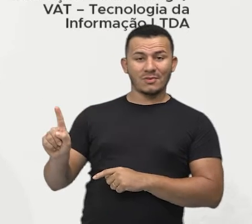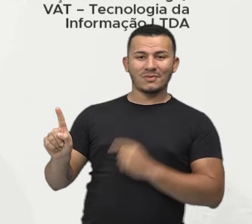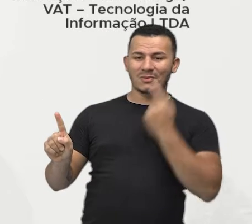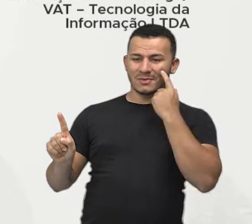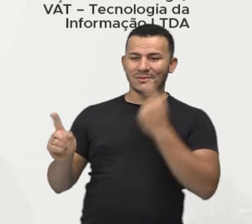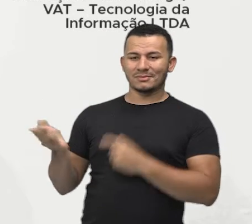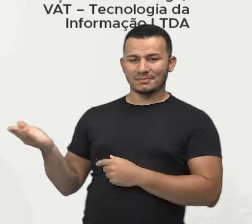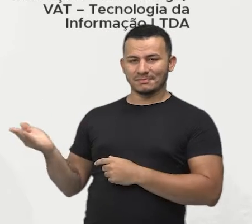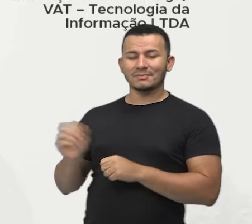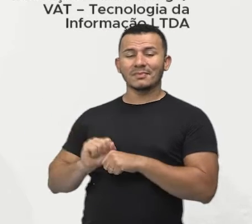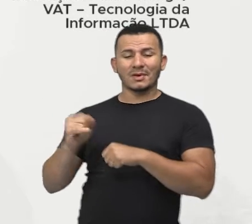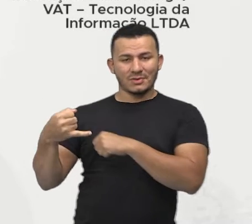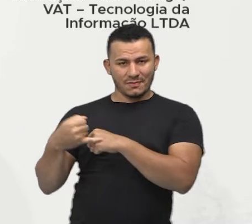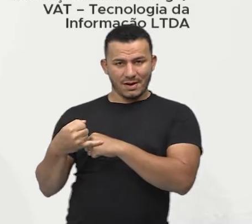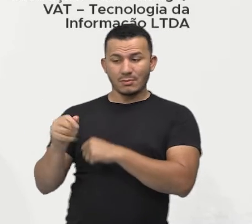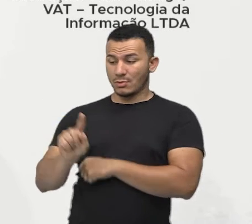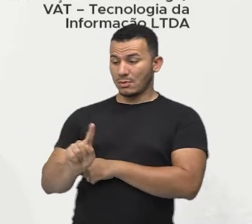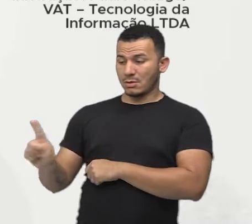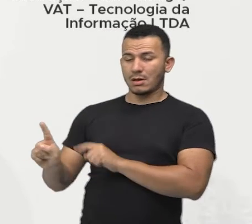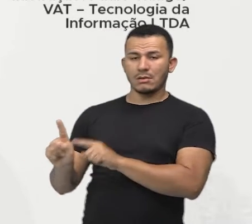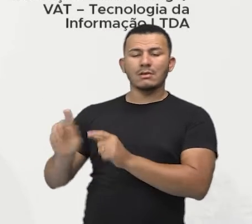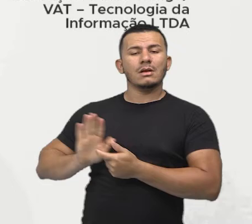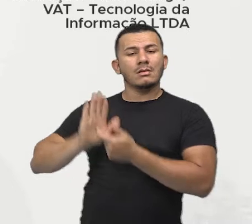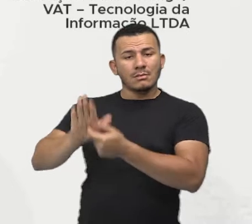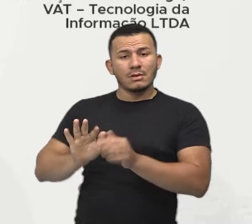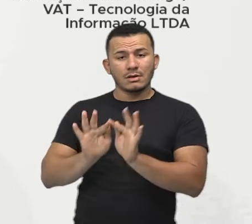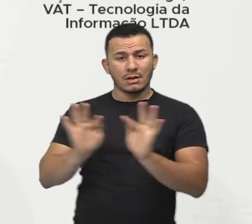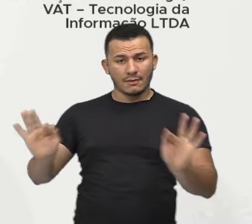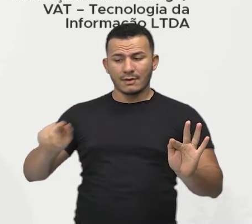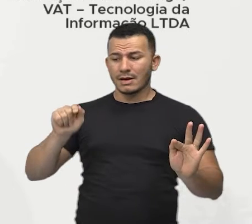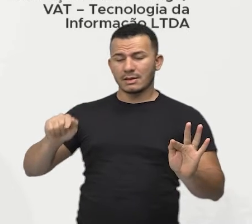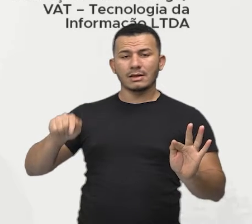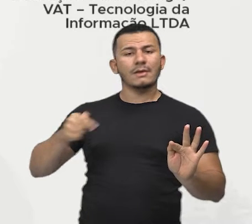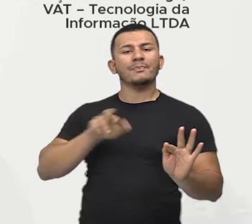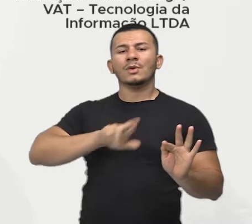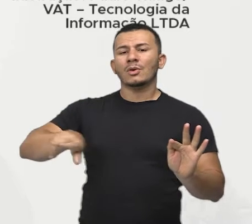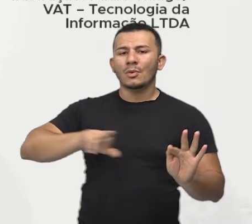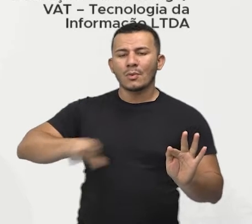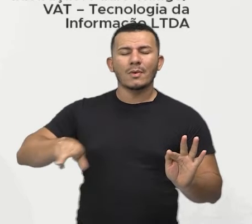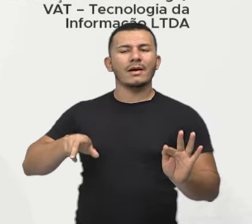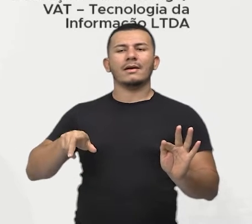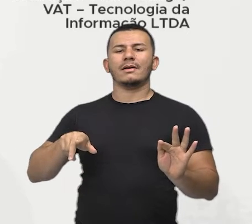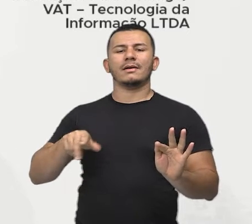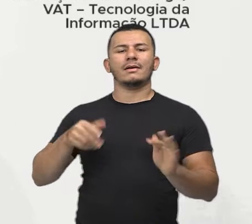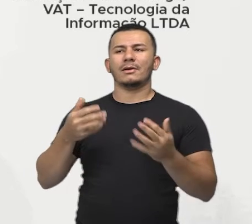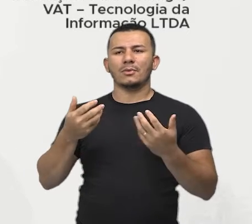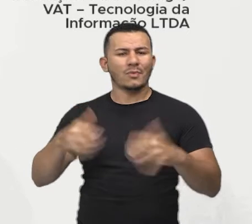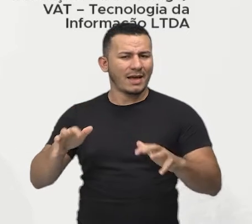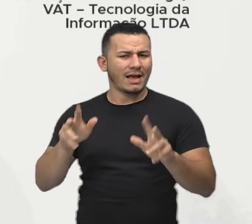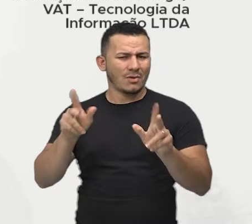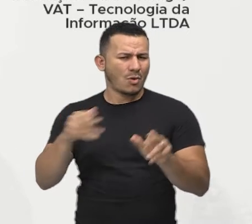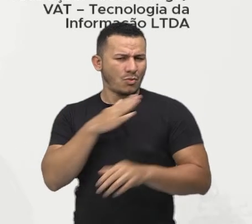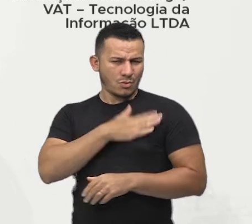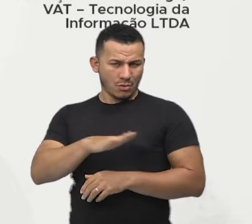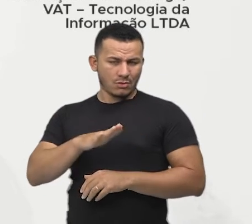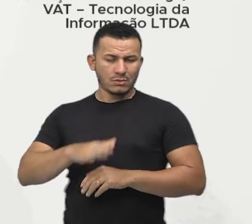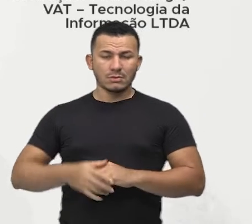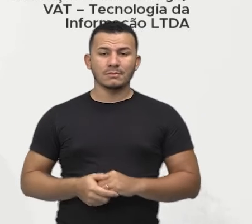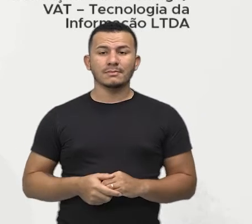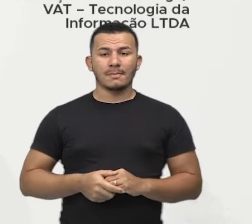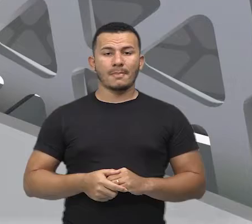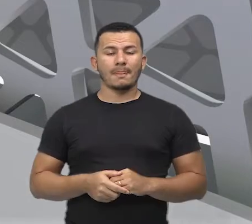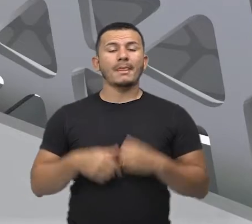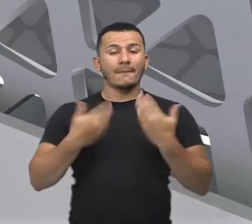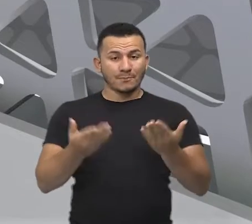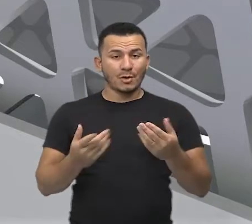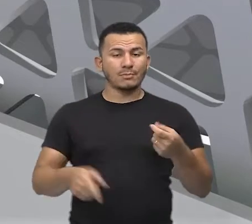este advérbio de negação aqui, traz essa ideia para a gente de negação, ok? Então, já